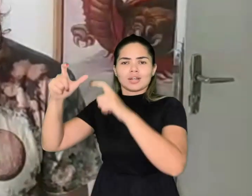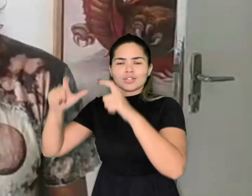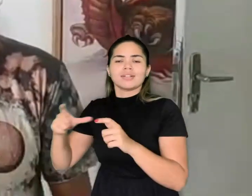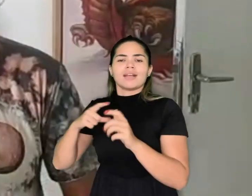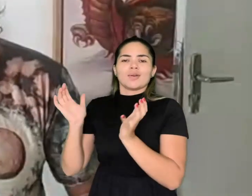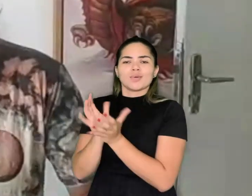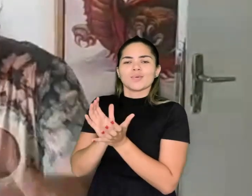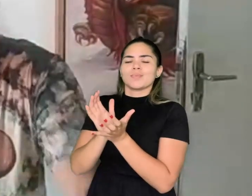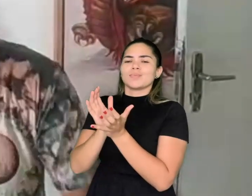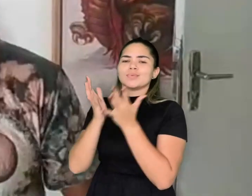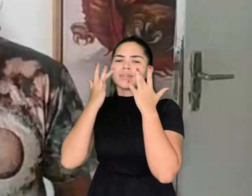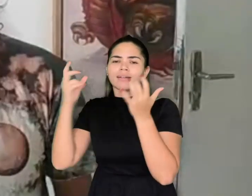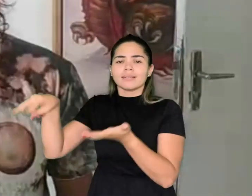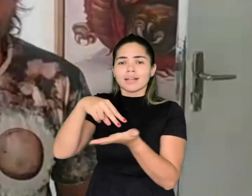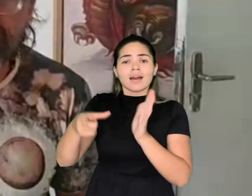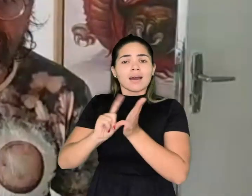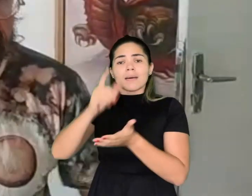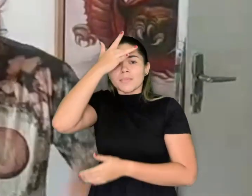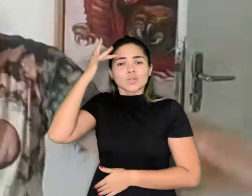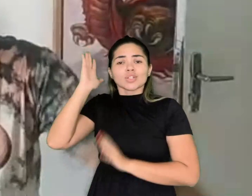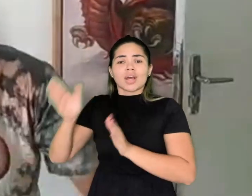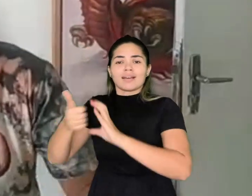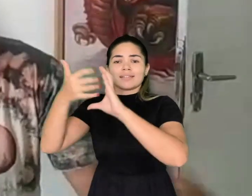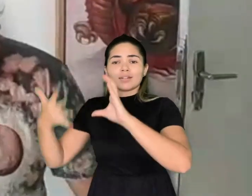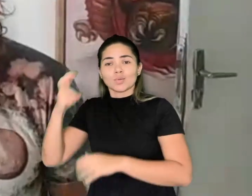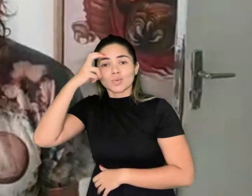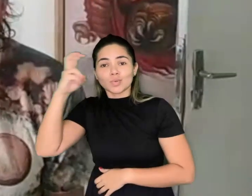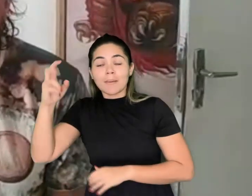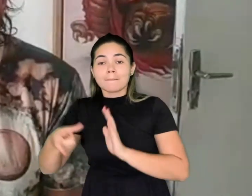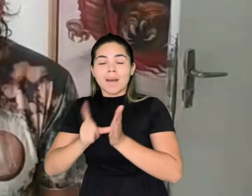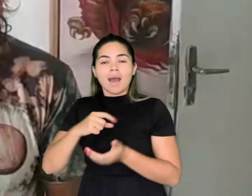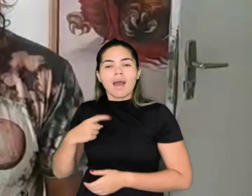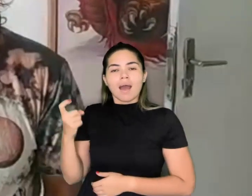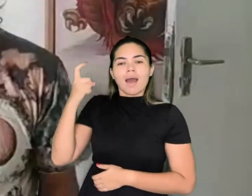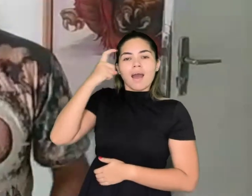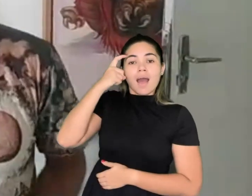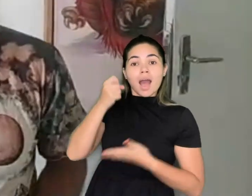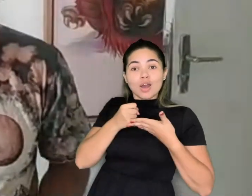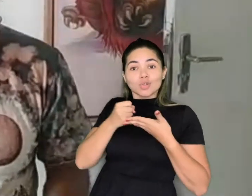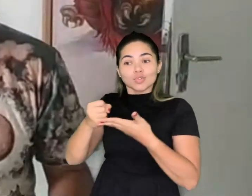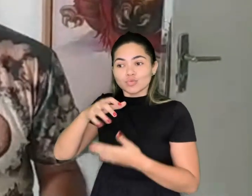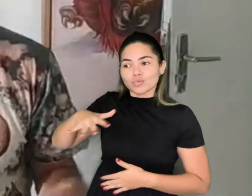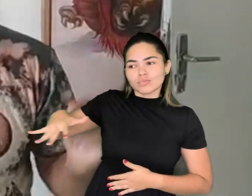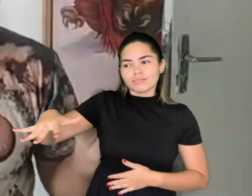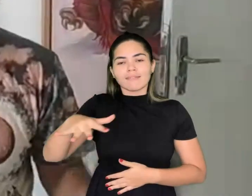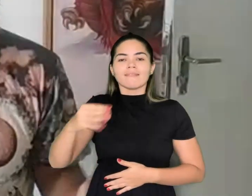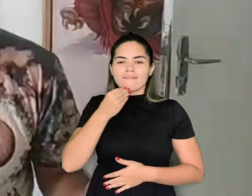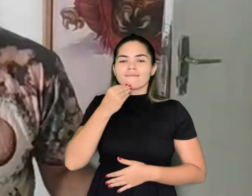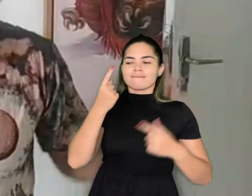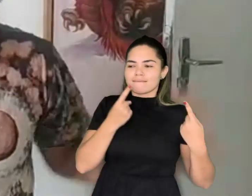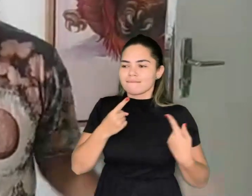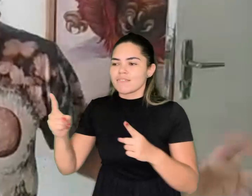Jardim, através dos grupos de teatro, através dos grupos de dança, das pessoas que já estavam fazendo cultura lá. Agora, a ideia, né, de dizer,